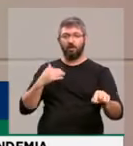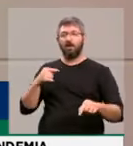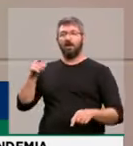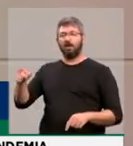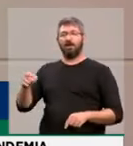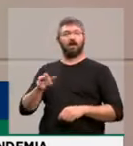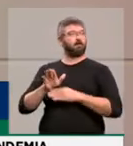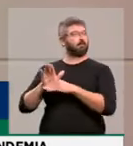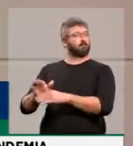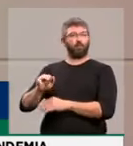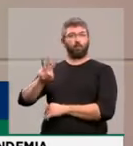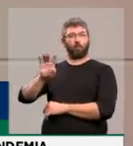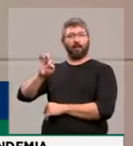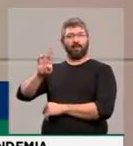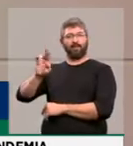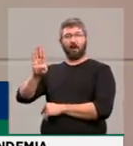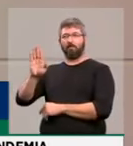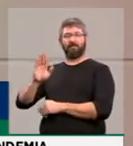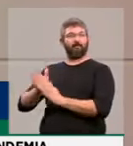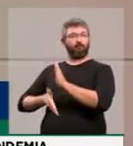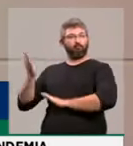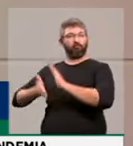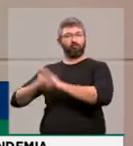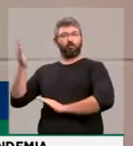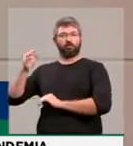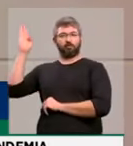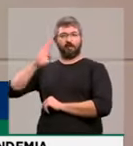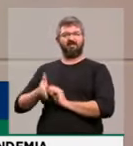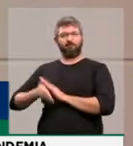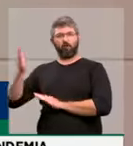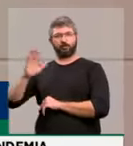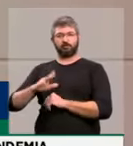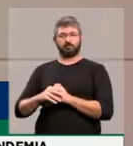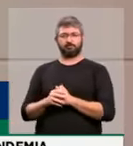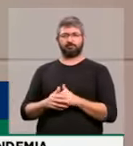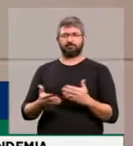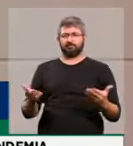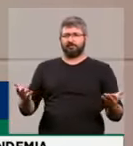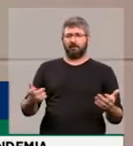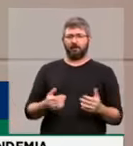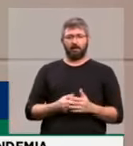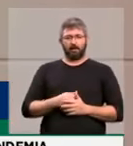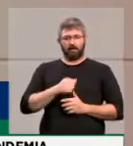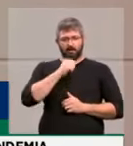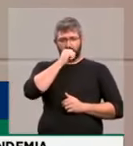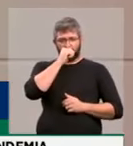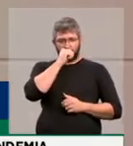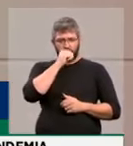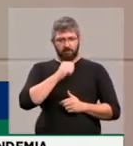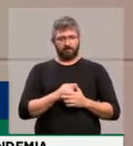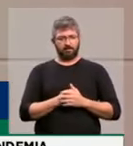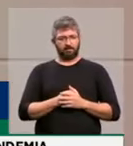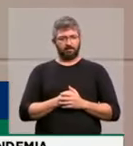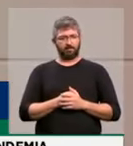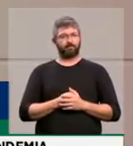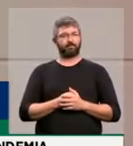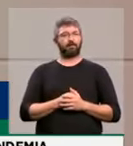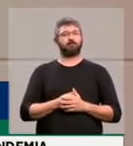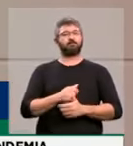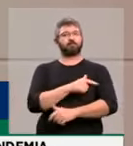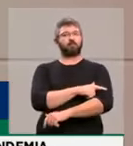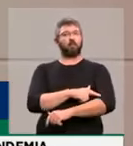ajudou Weintraub a fugir da justiça brasileira. Portanto, não poderia haver comportamento